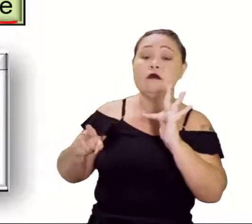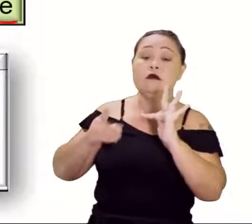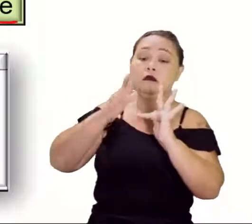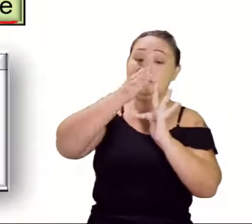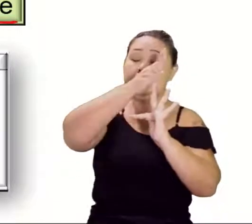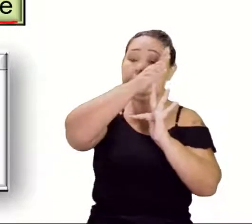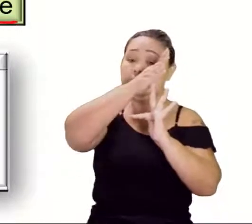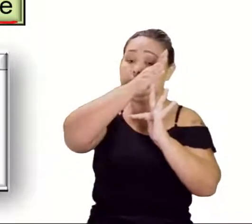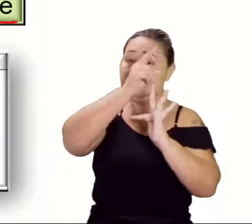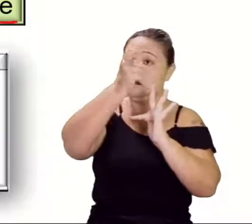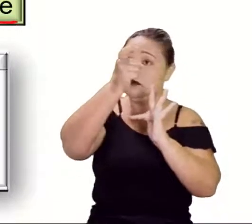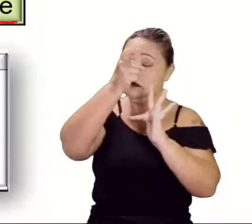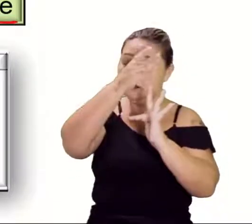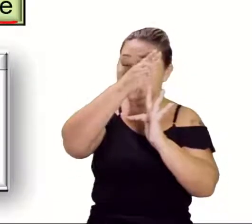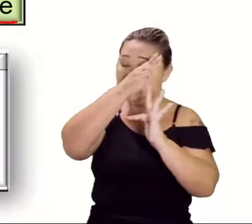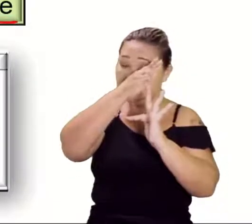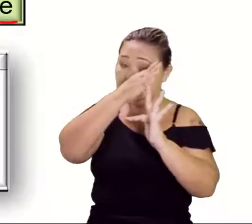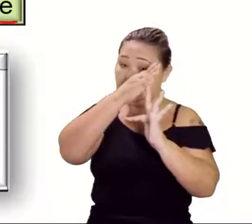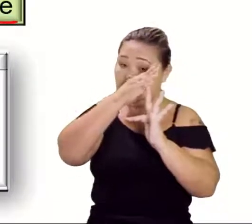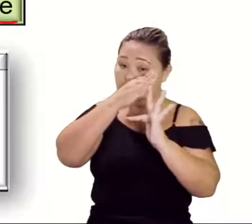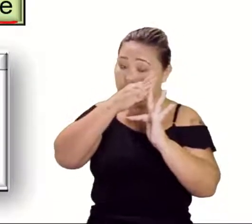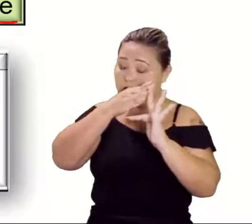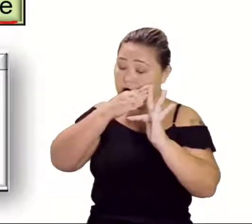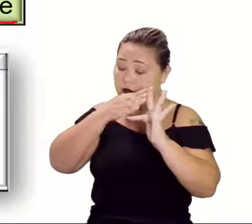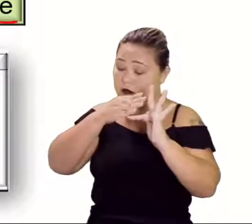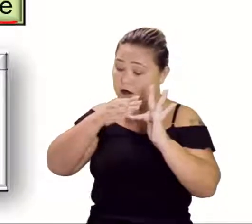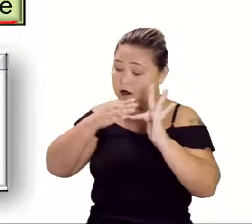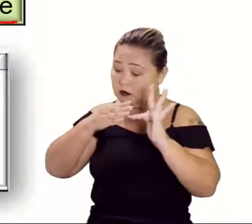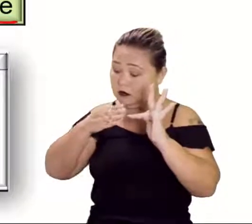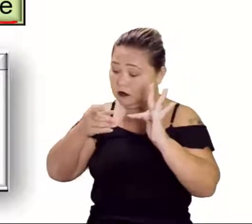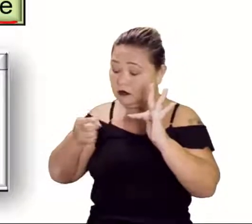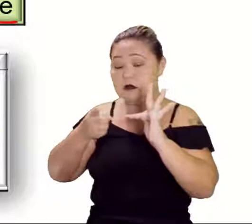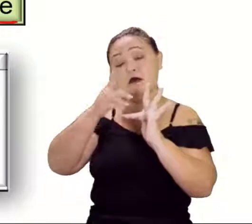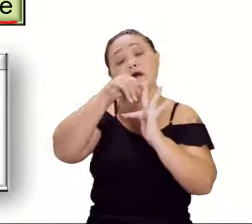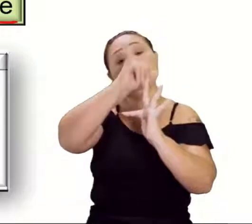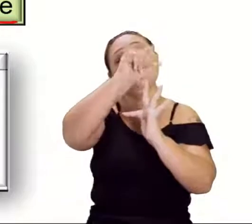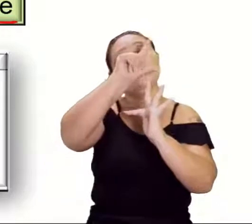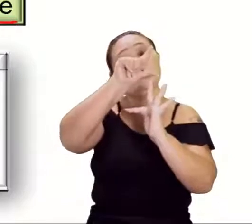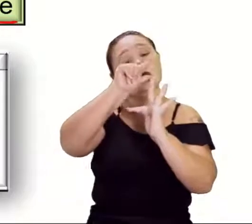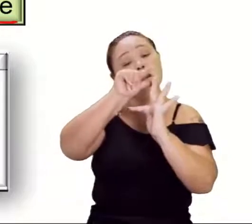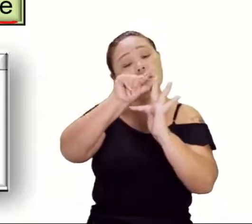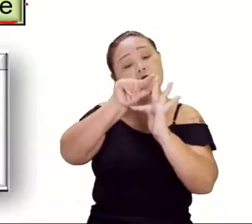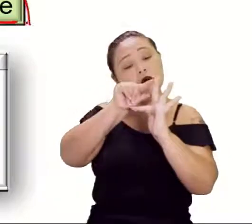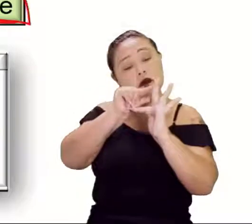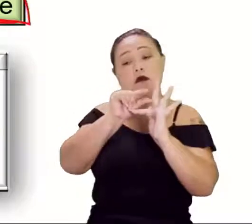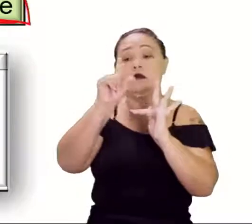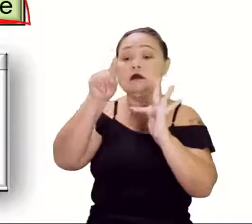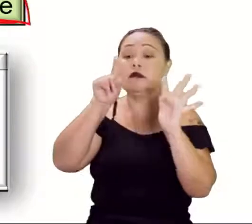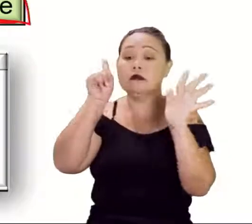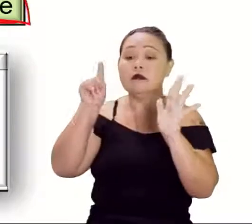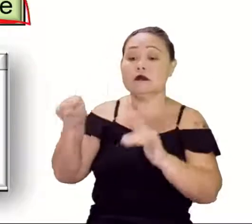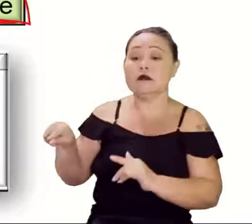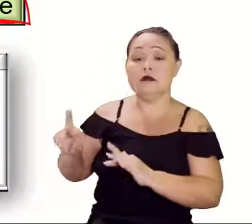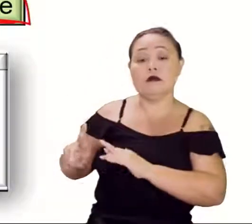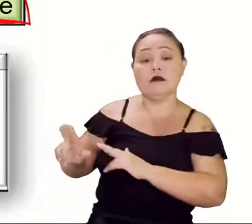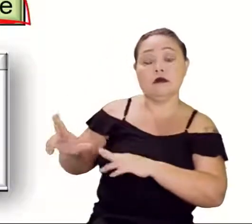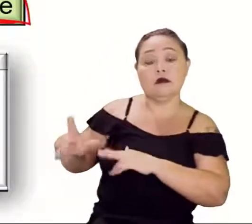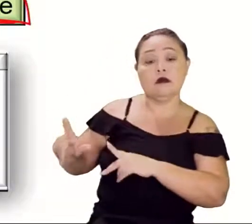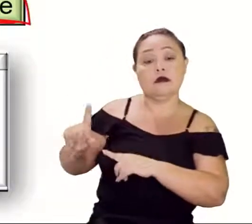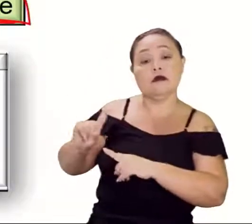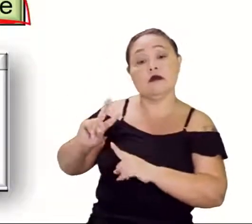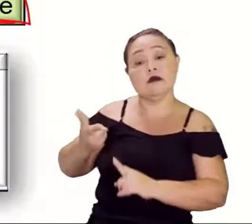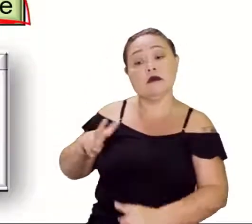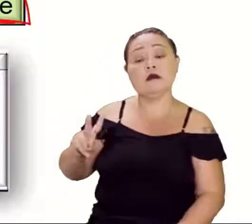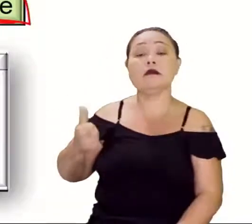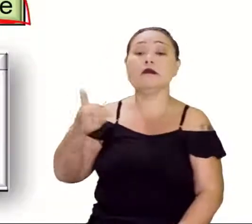que os valores de x vão aumentando, em y vai diminuindo. Essa é a pegada aí, diferente de uma